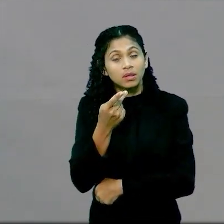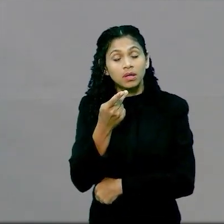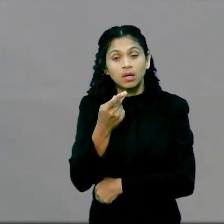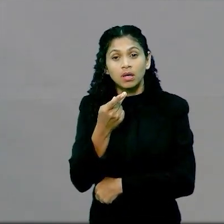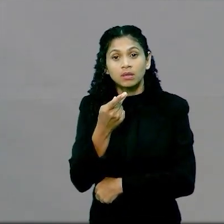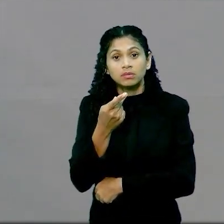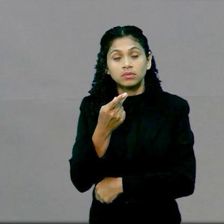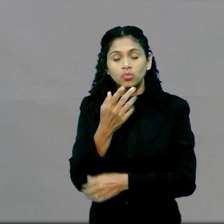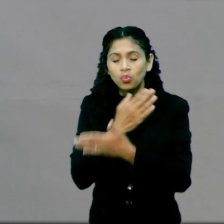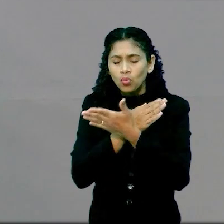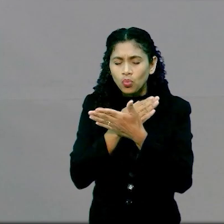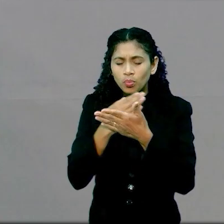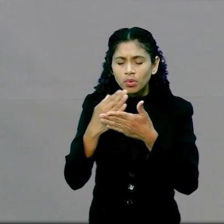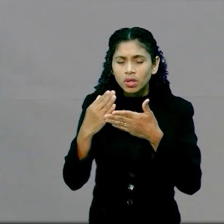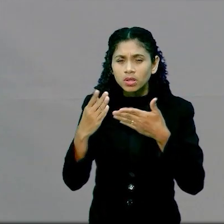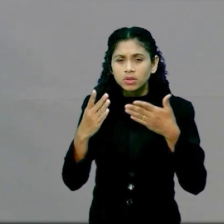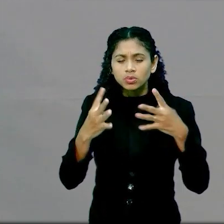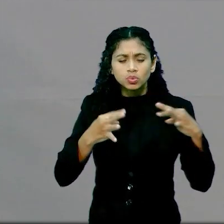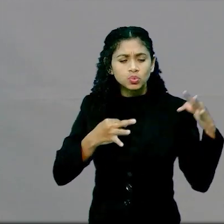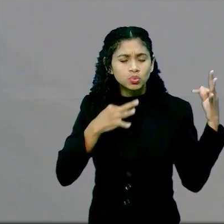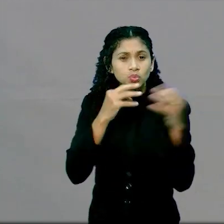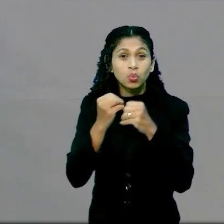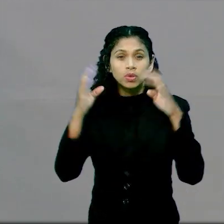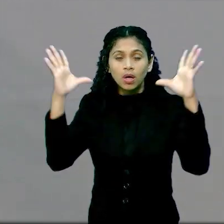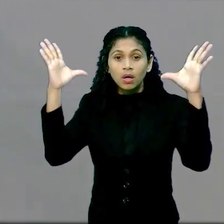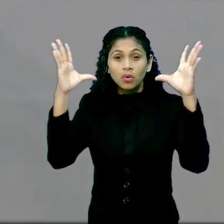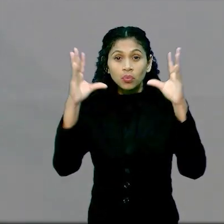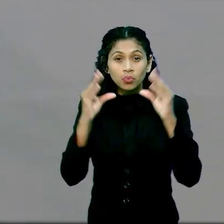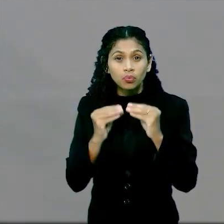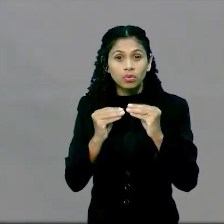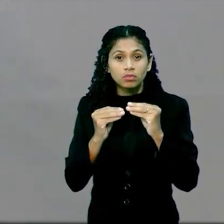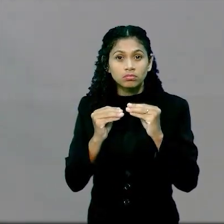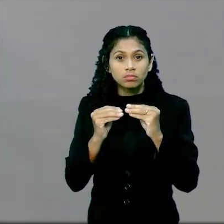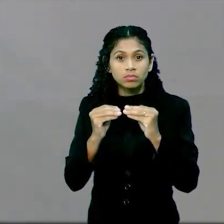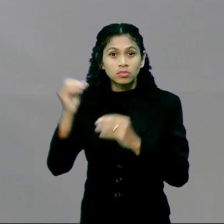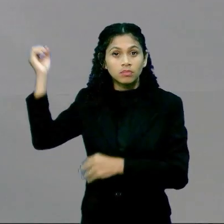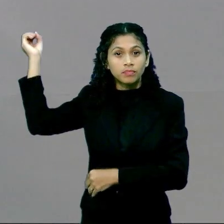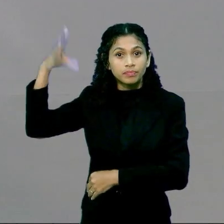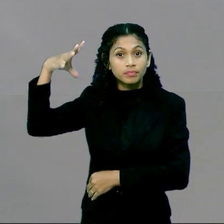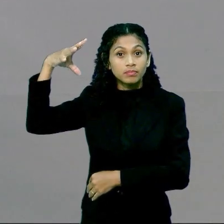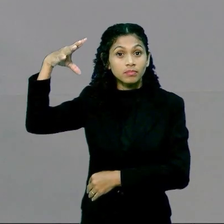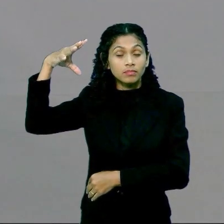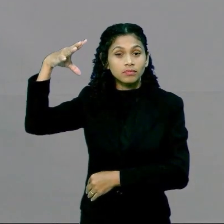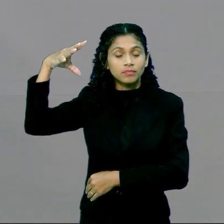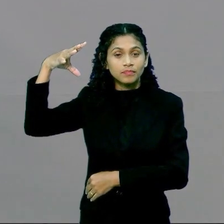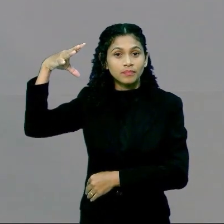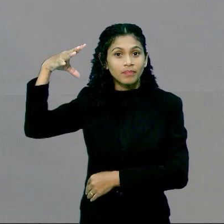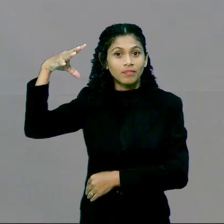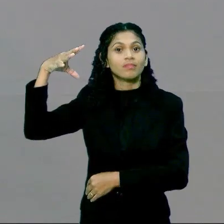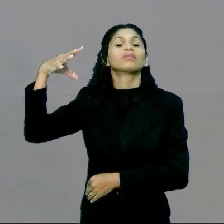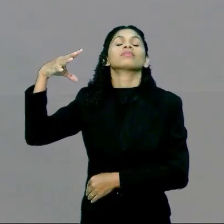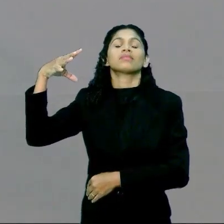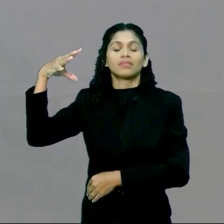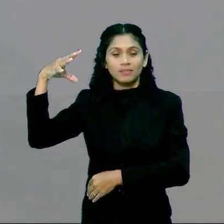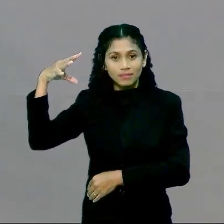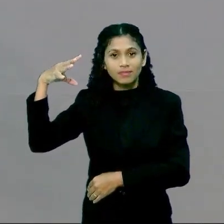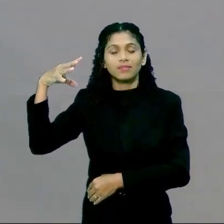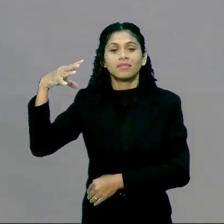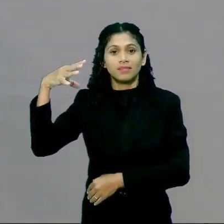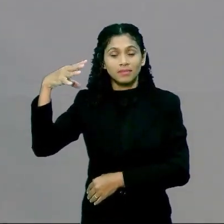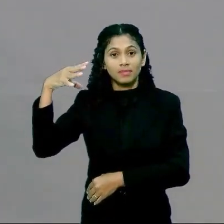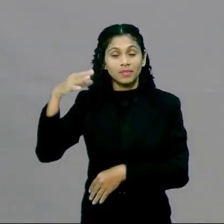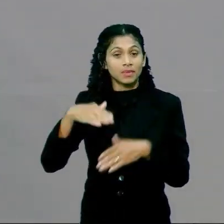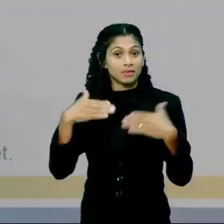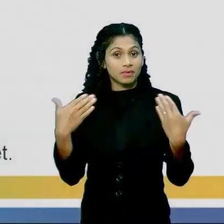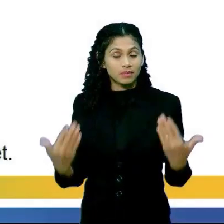a escuridão. E tudo se revela com o acender da luz. Olha aí, acenda a luz, luz acende.